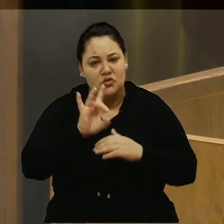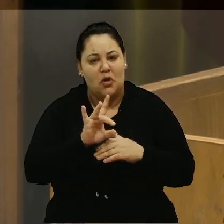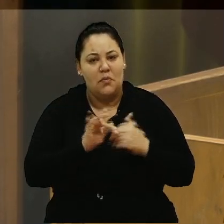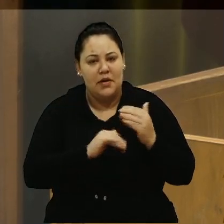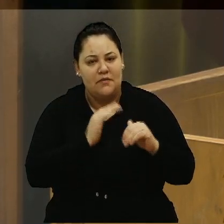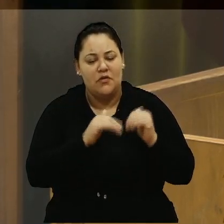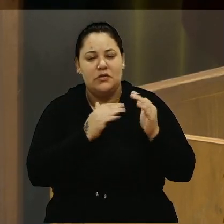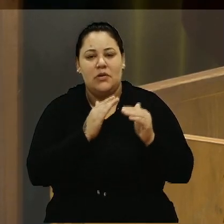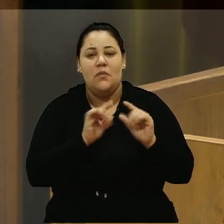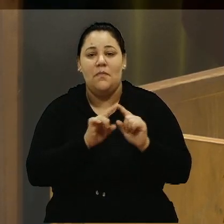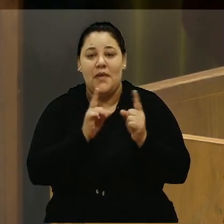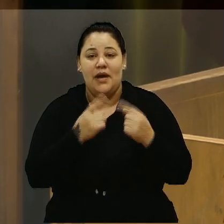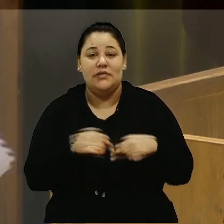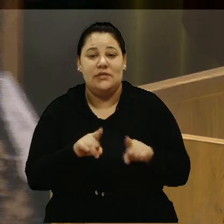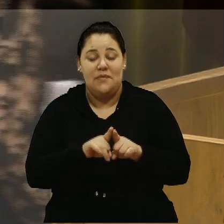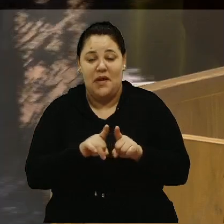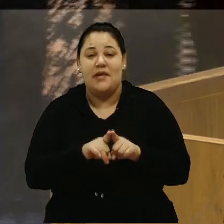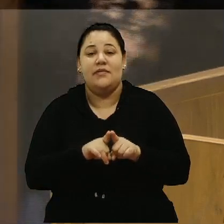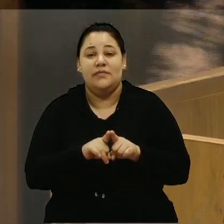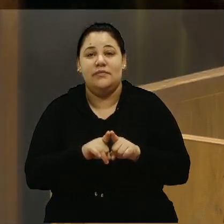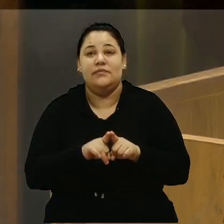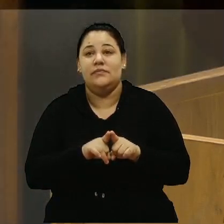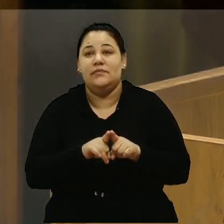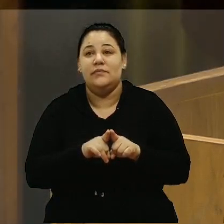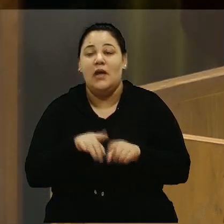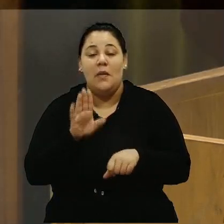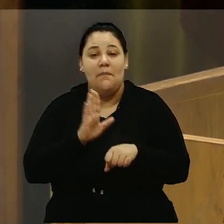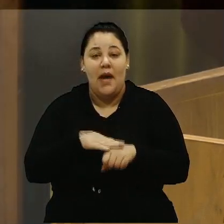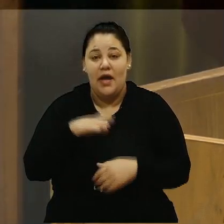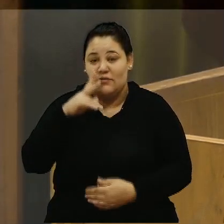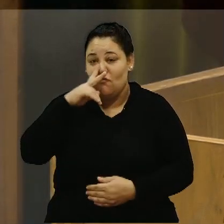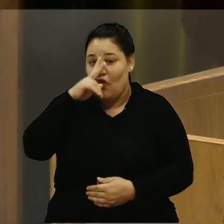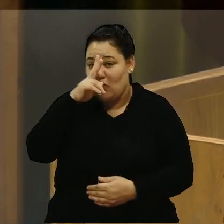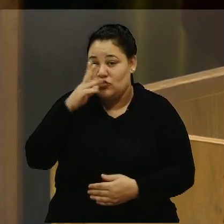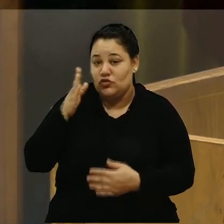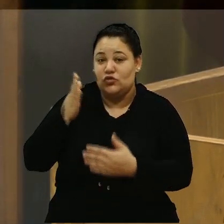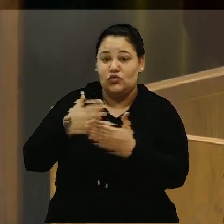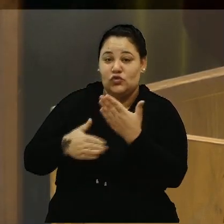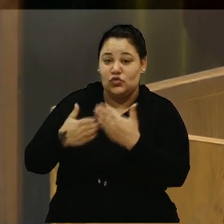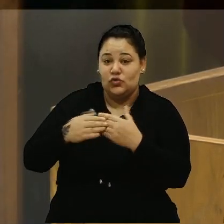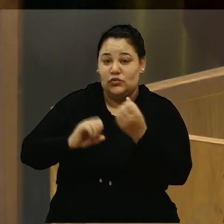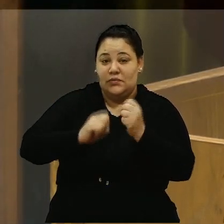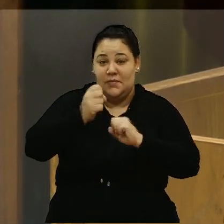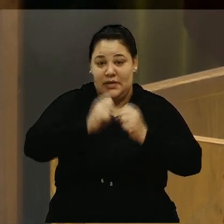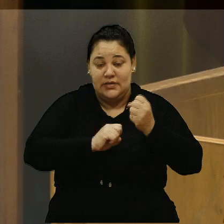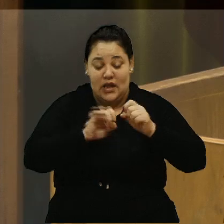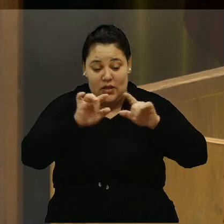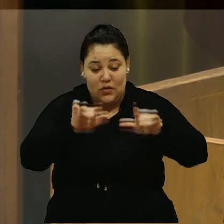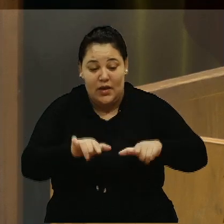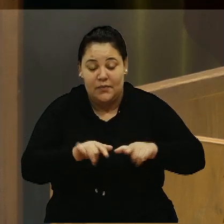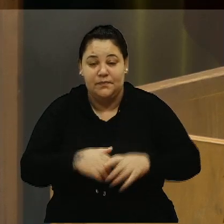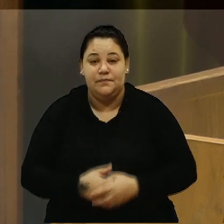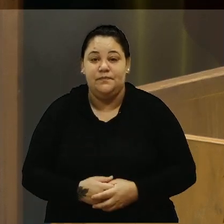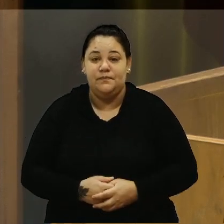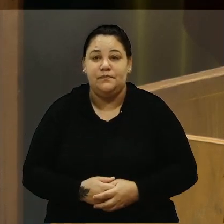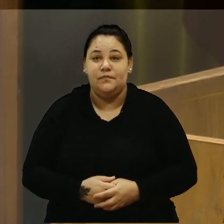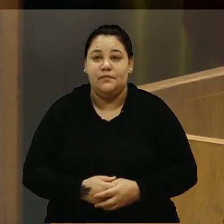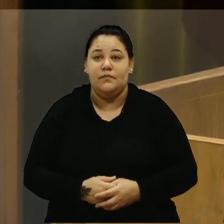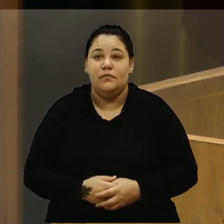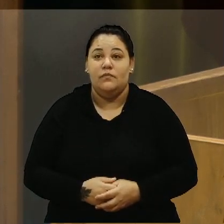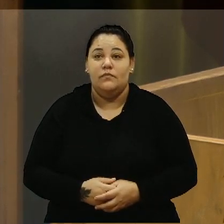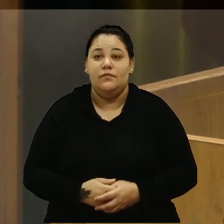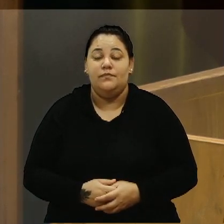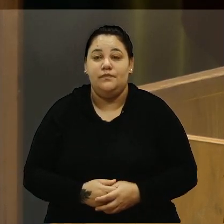evolução, mas também para o fortalecimento de toda a indústria local. E por trás de uma grande